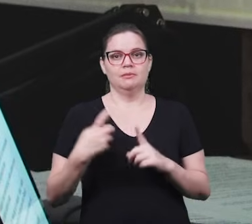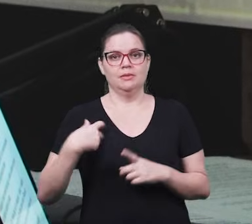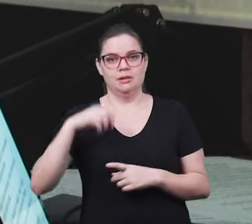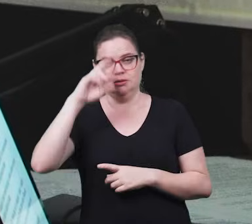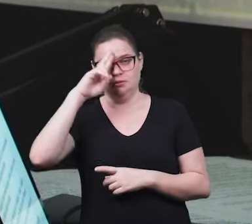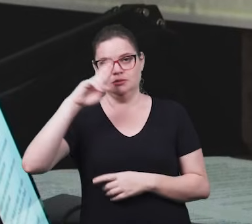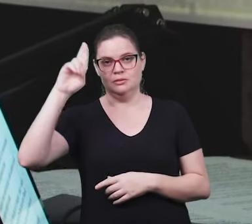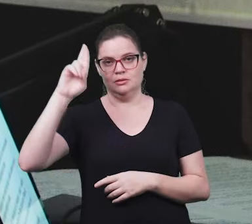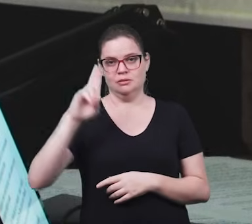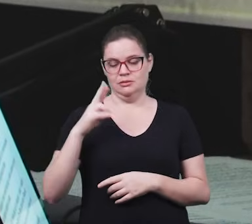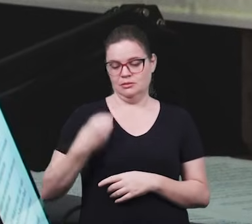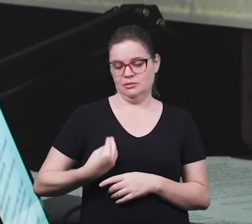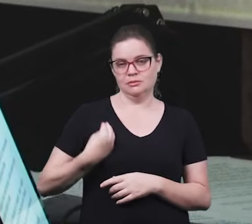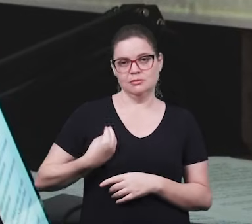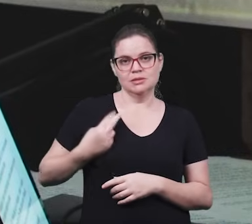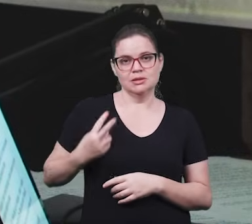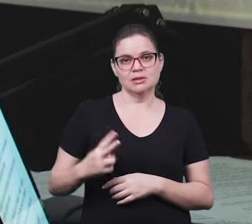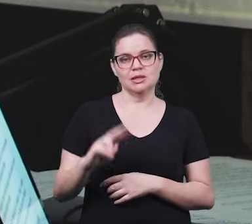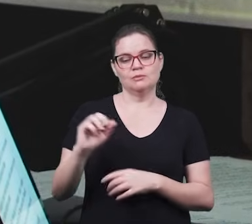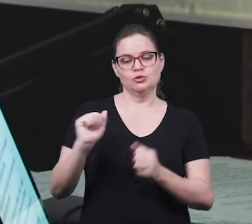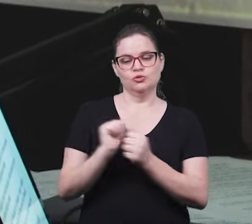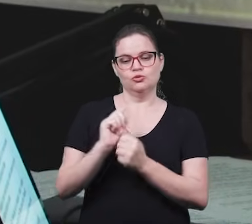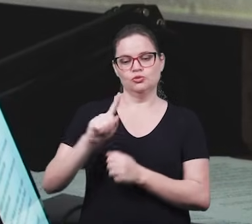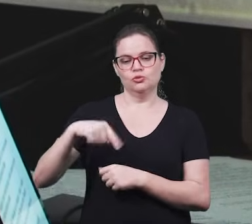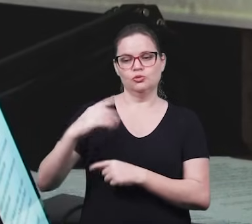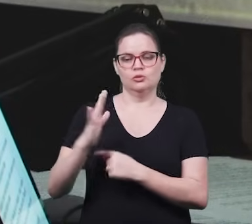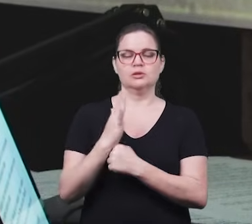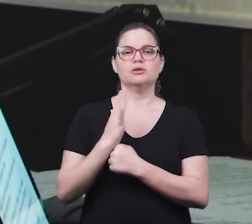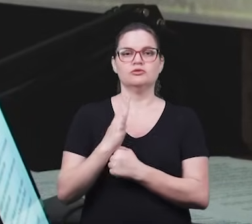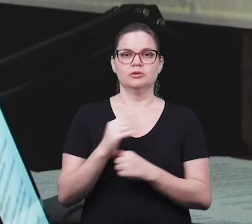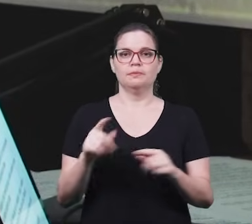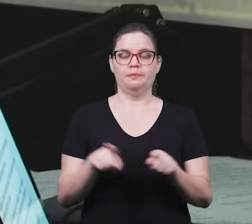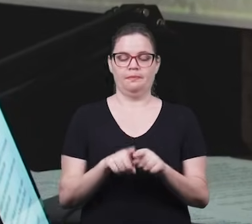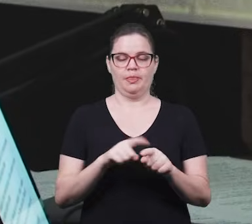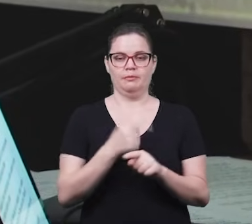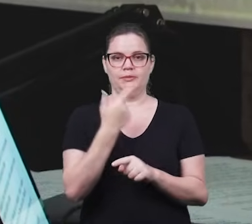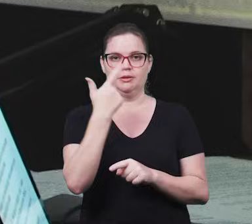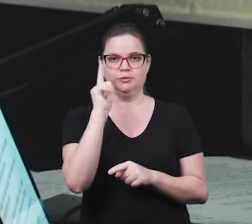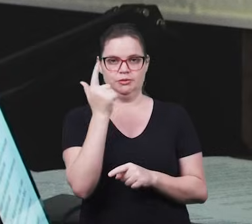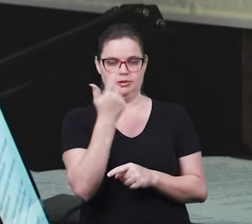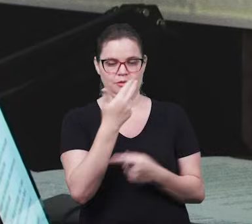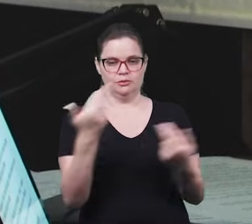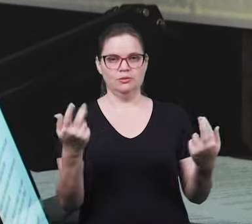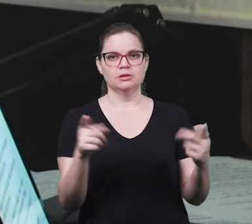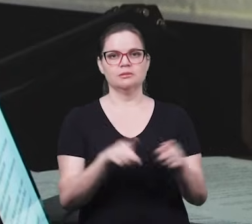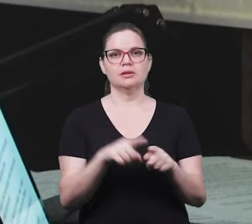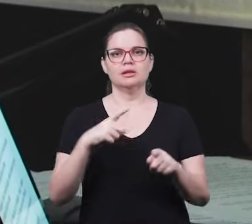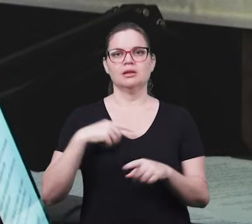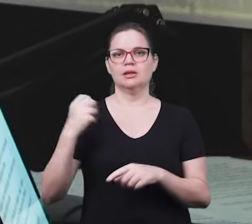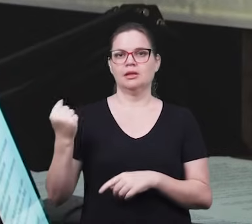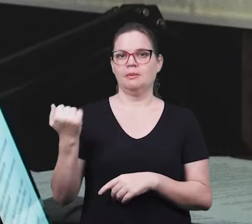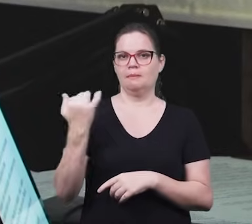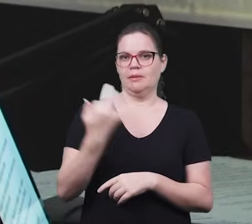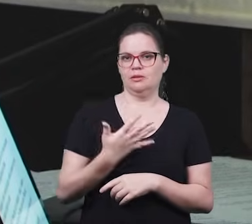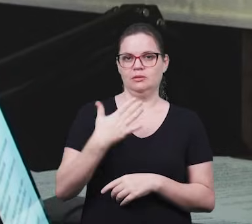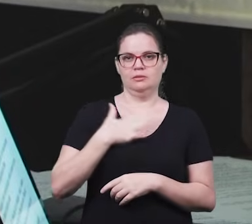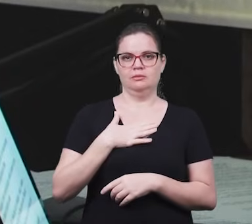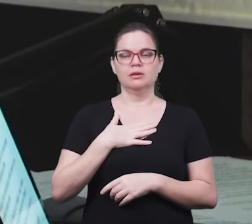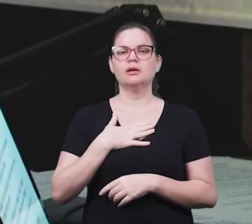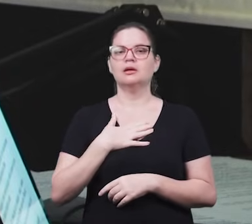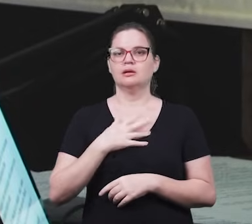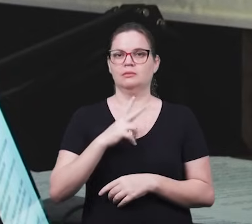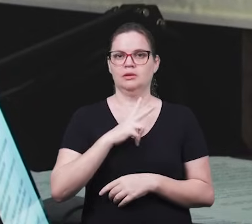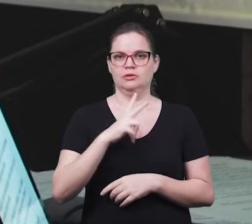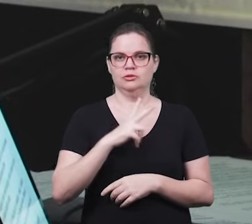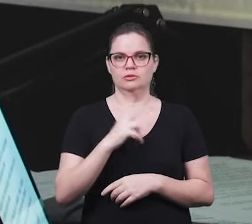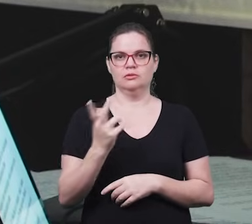está disposto a nos ajudar. E acho que 2 pontos que são bastante também interessantes é que nós temos a madrugada no seu sentido individual, né?